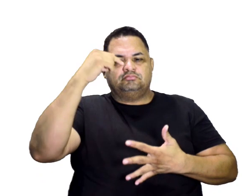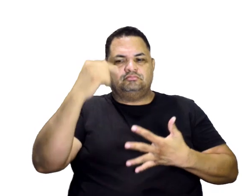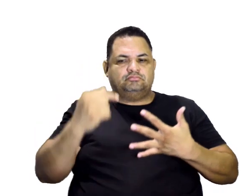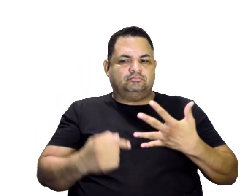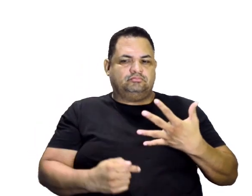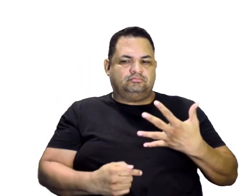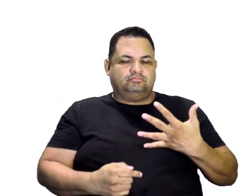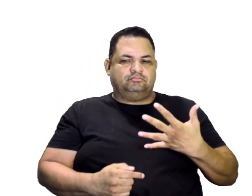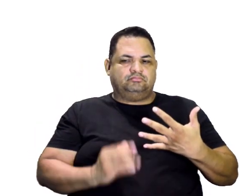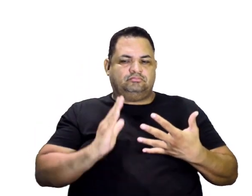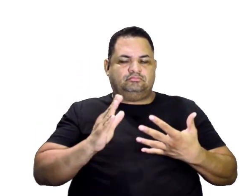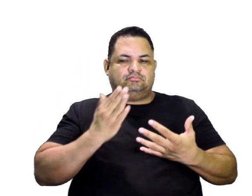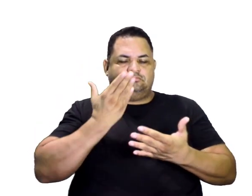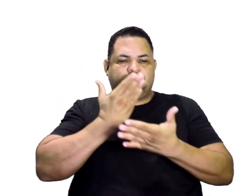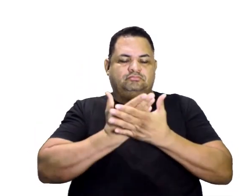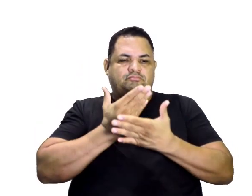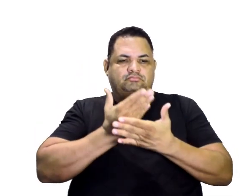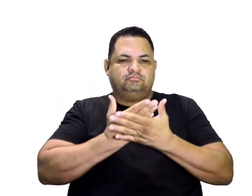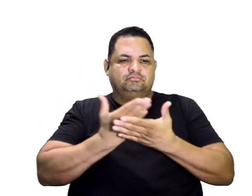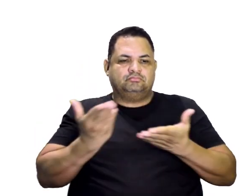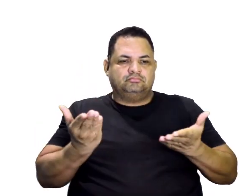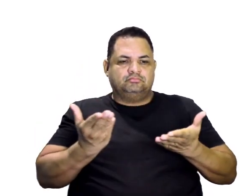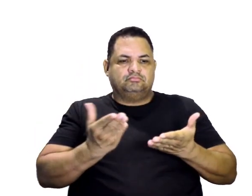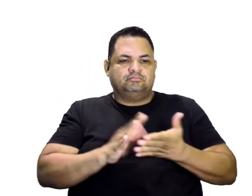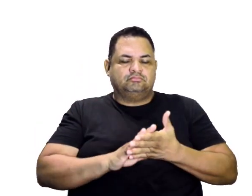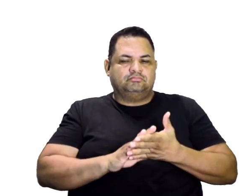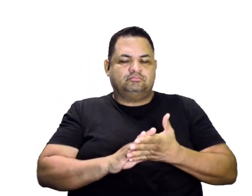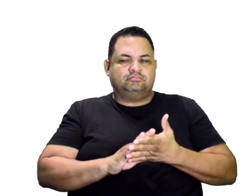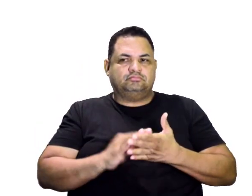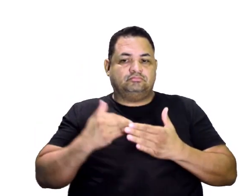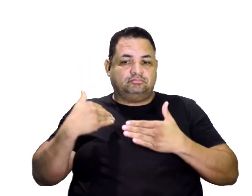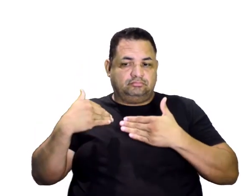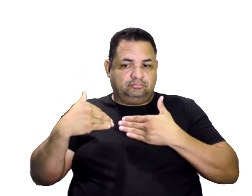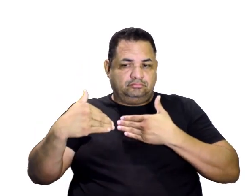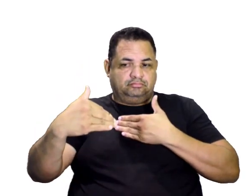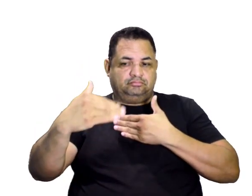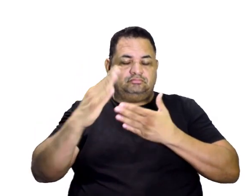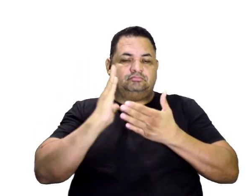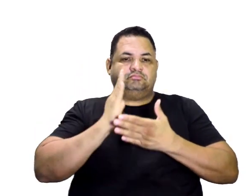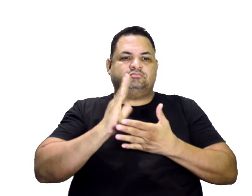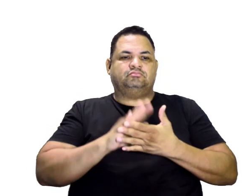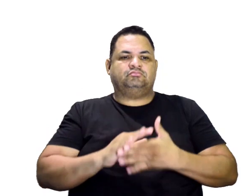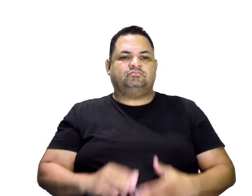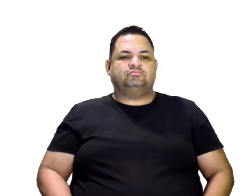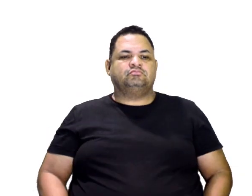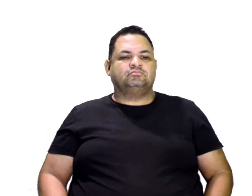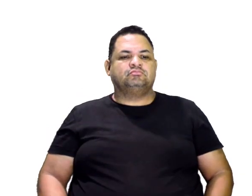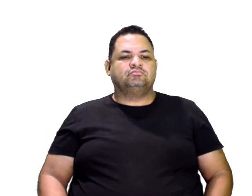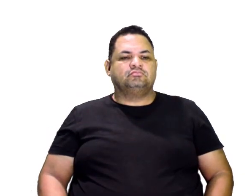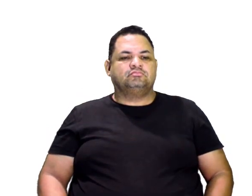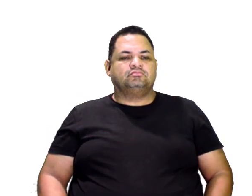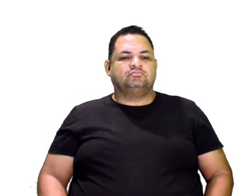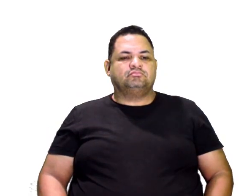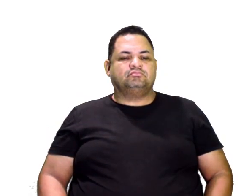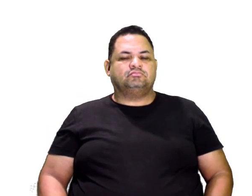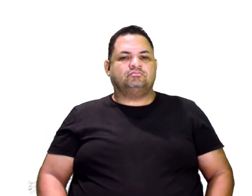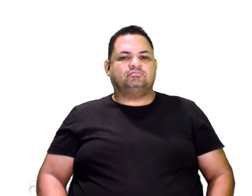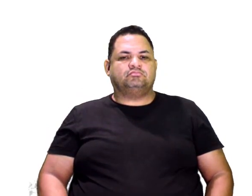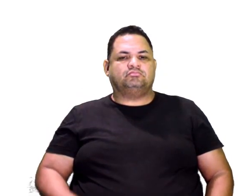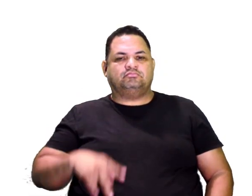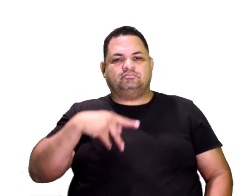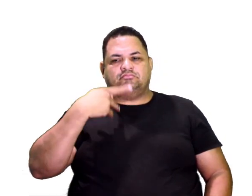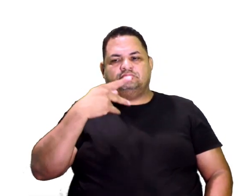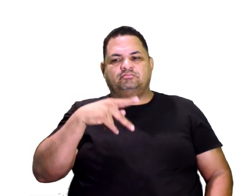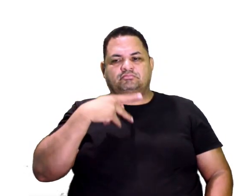movimentos que nós já estudamos, já percorremos aí, contemplamos, e aí estamos